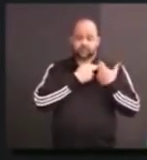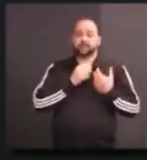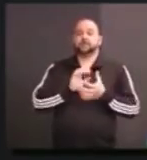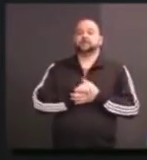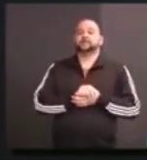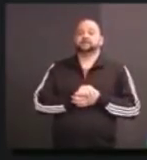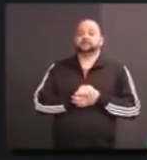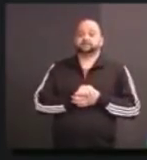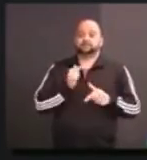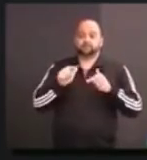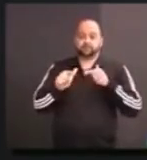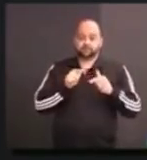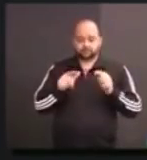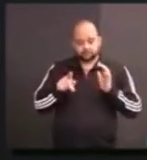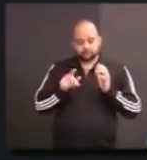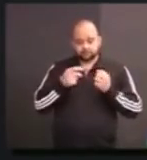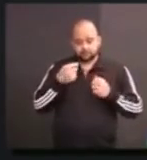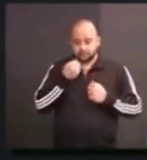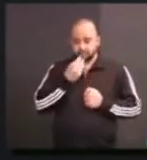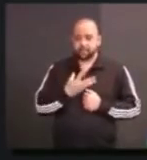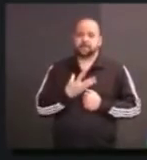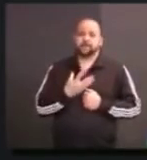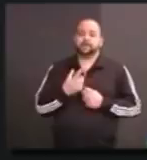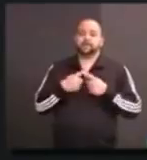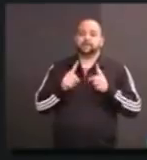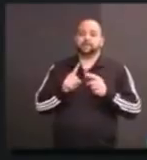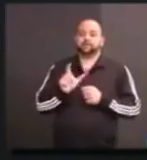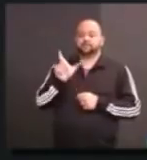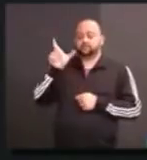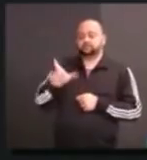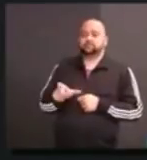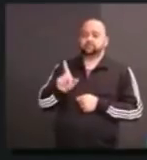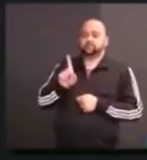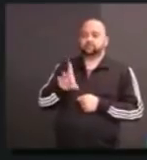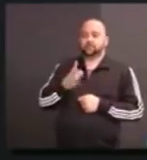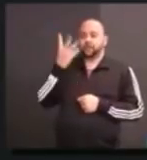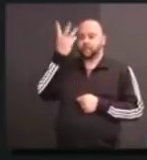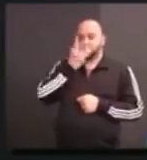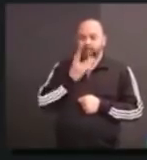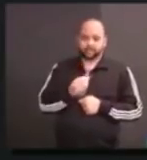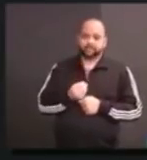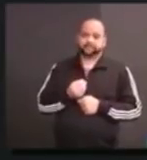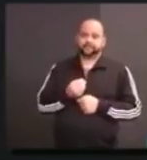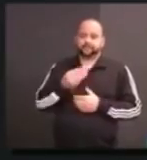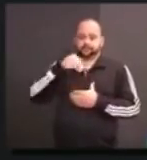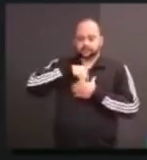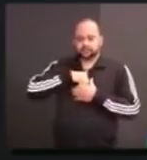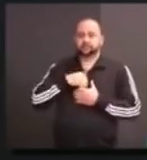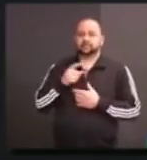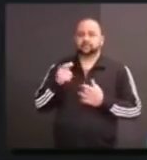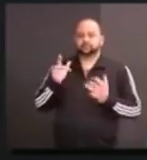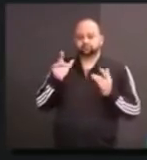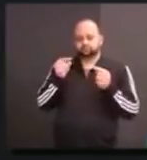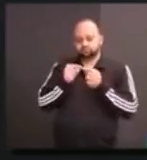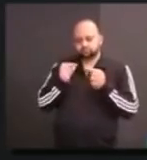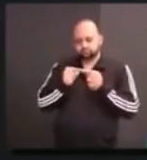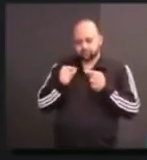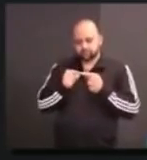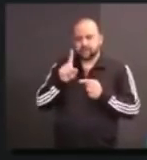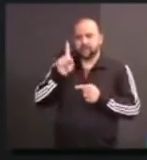Fazendo o seu papel. Mas nós não somos apenas espiritualistas. A nossa identificação